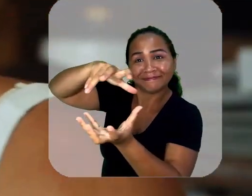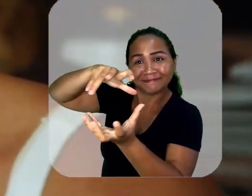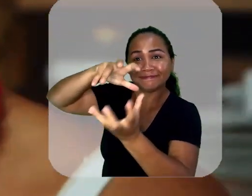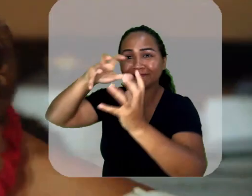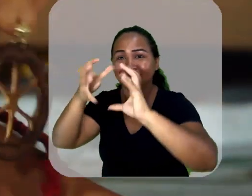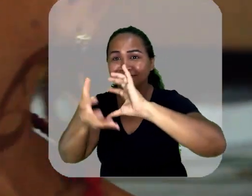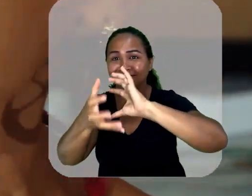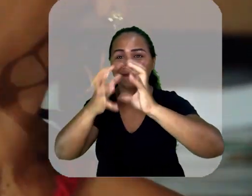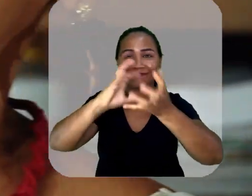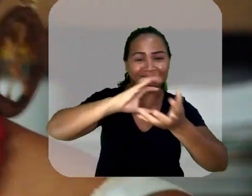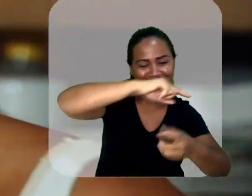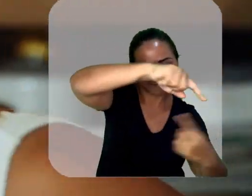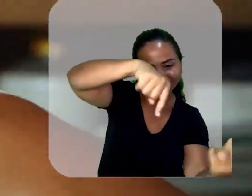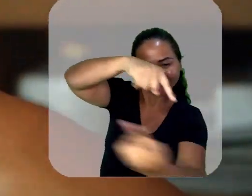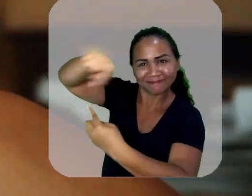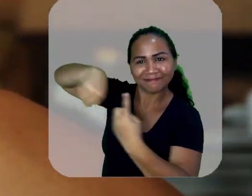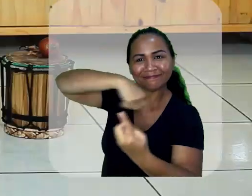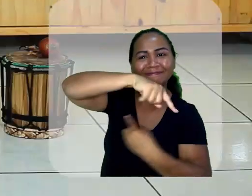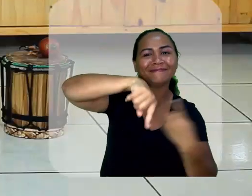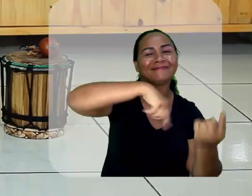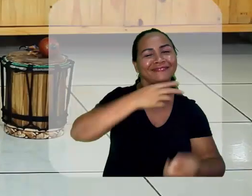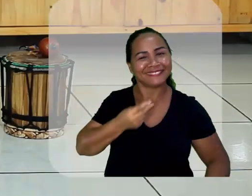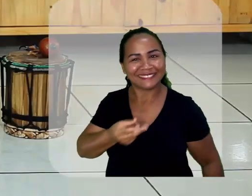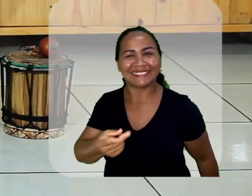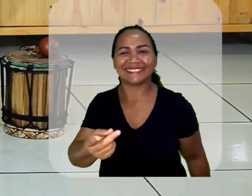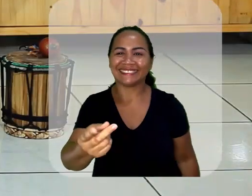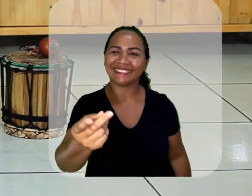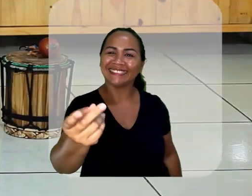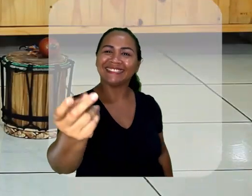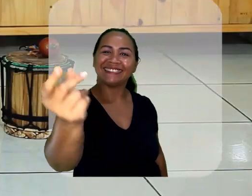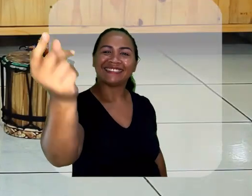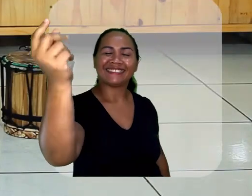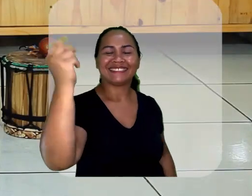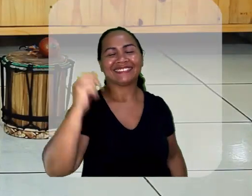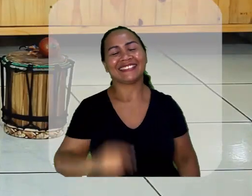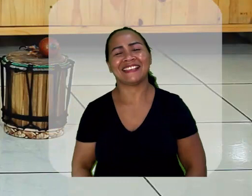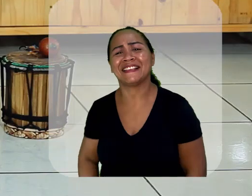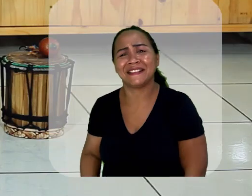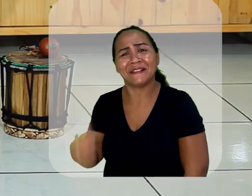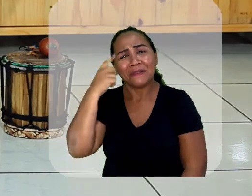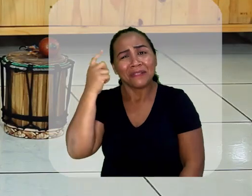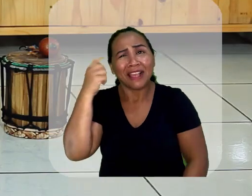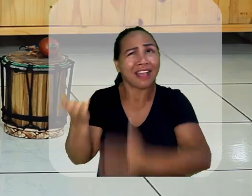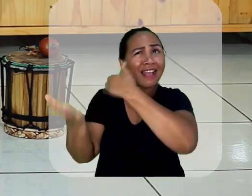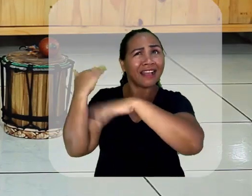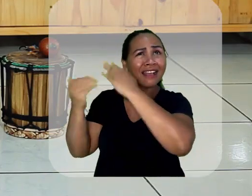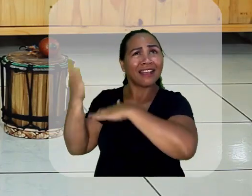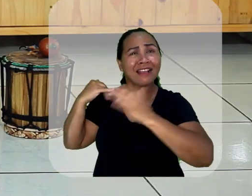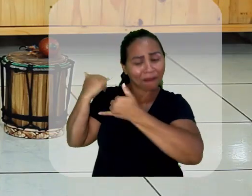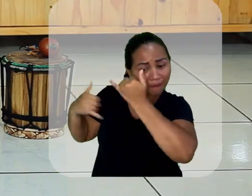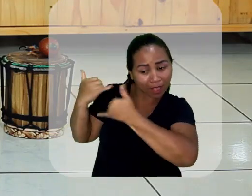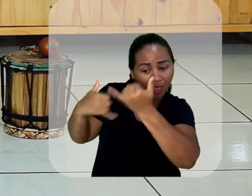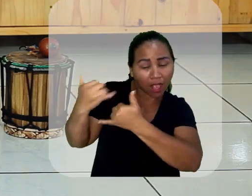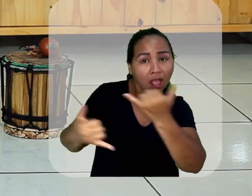dá, na volta do giramundo, tempo eterno a girar. Tempo grande brincadeira no terreiro